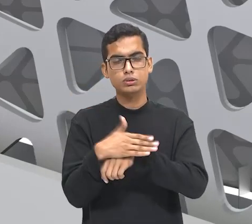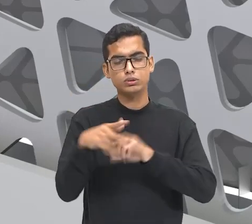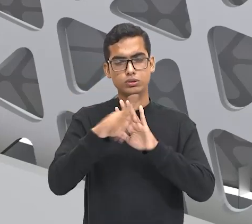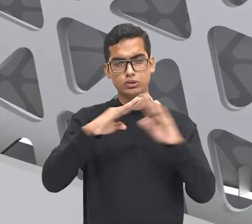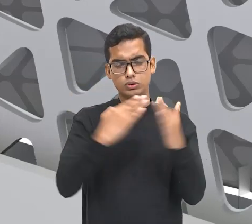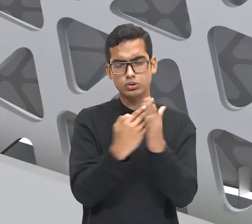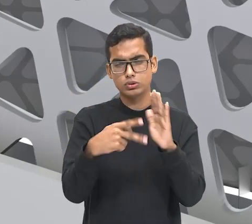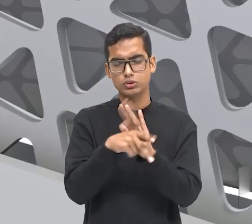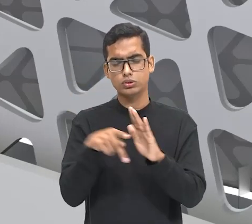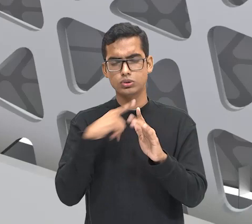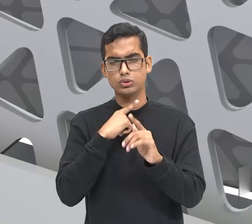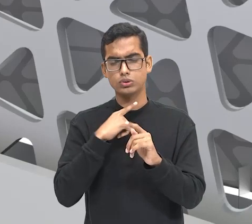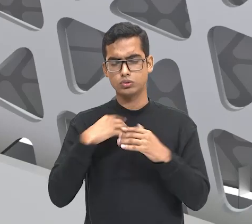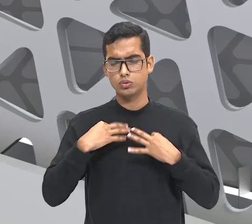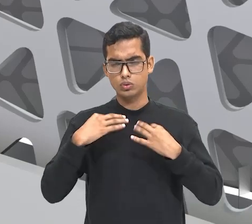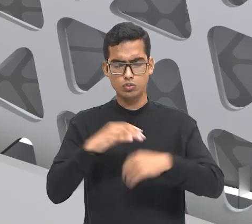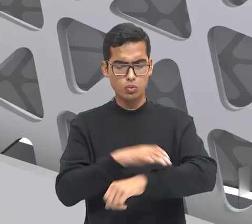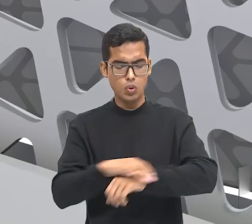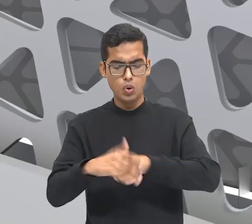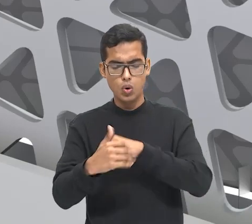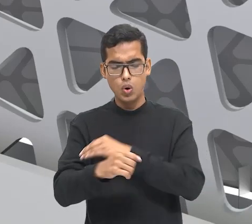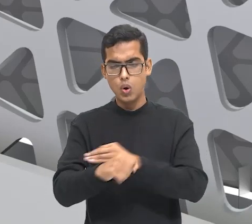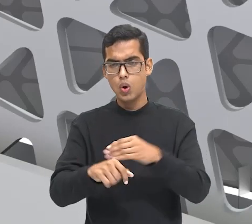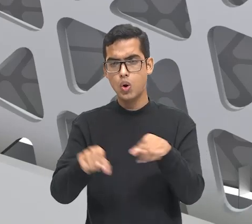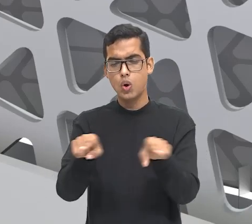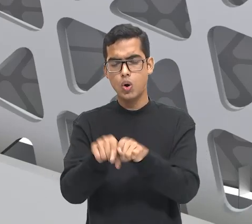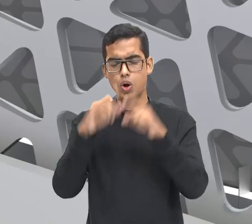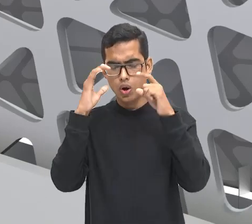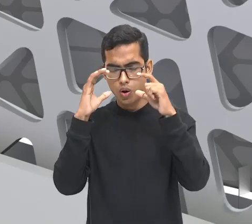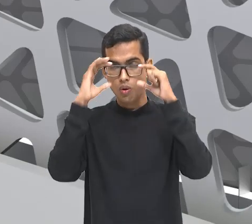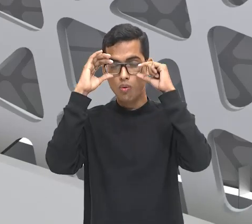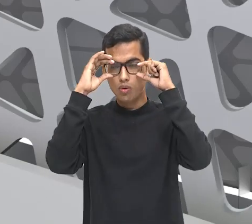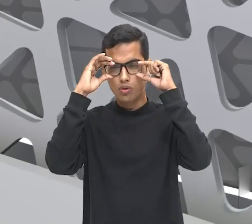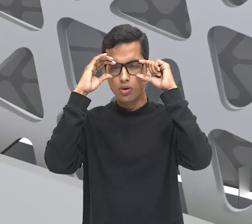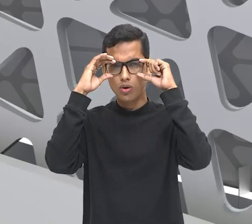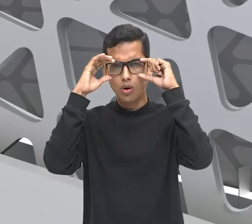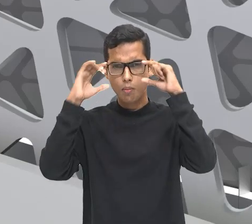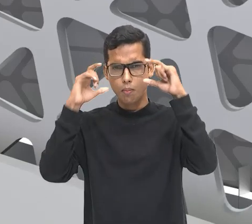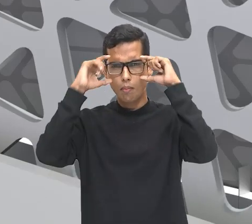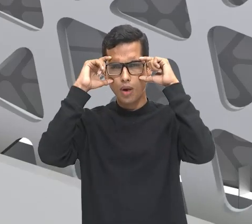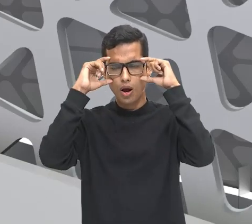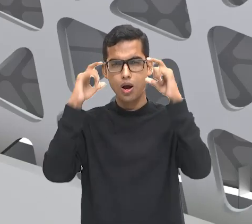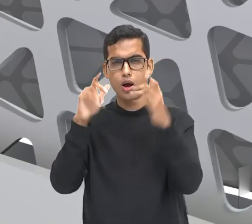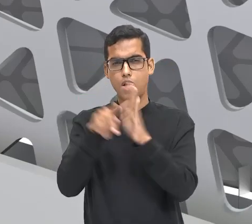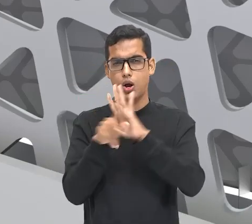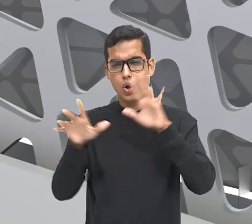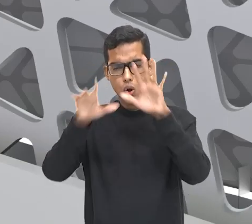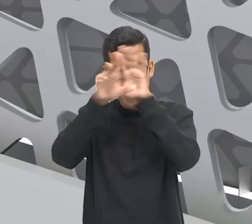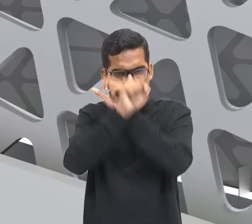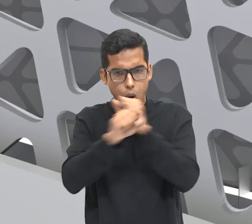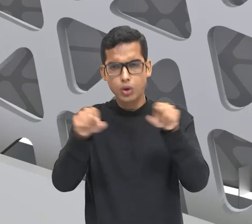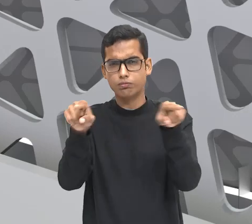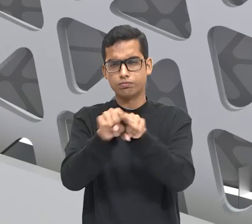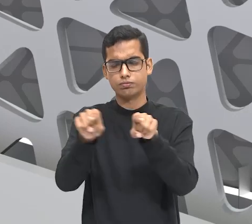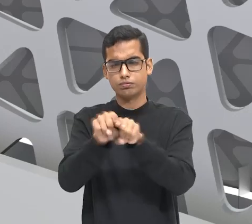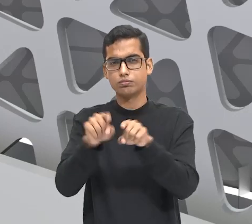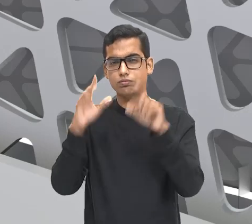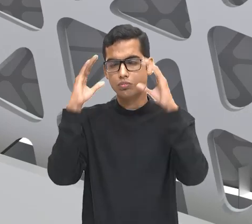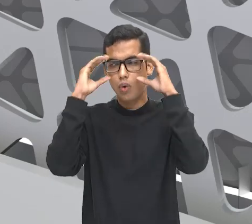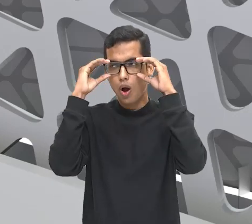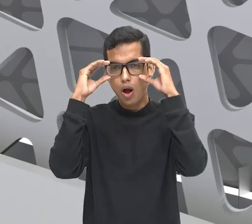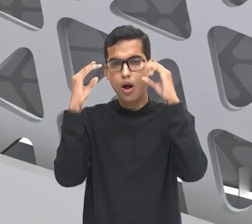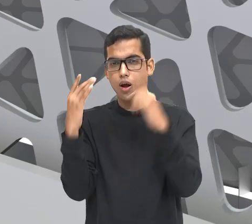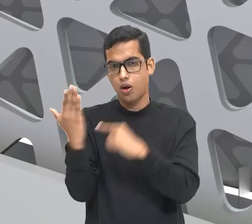né? Mas tenta usar um boné, um chapéu, né, até mesmo um óculos escuro, porque esses raios ultravioletas eles são prejudiciais também para a